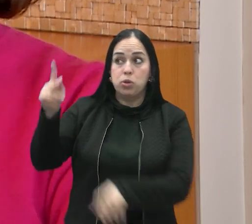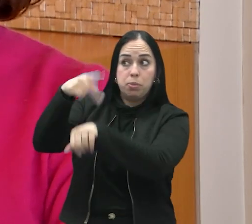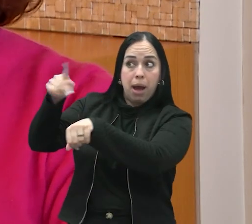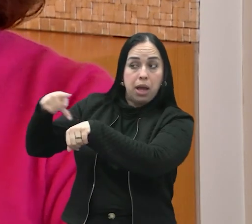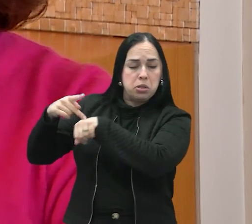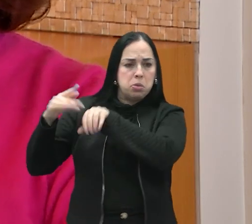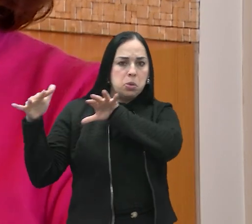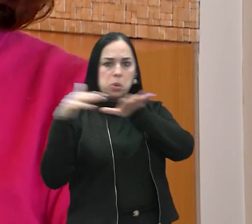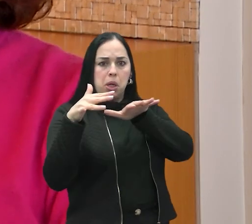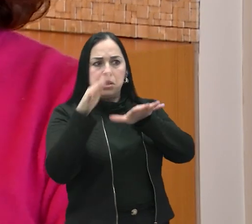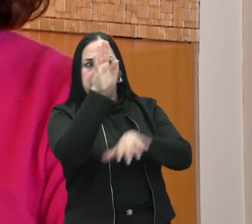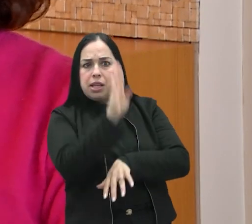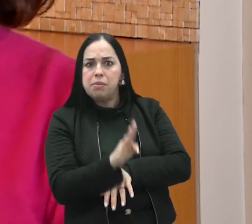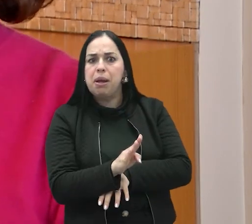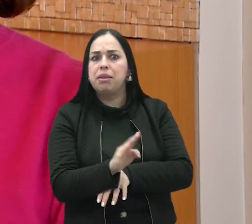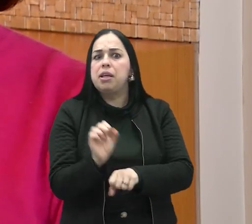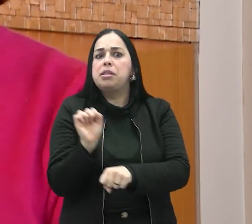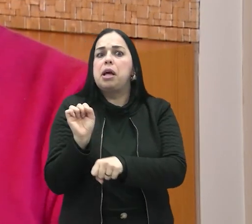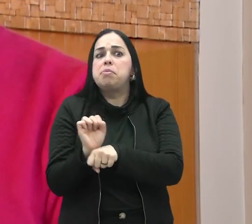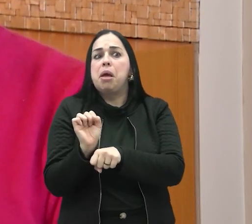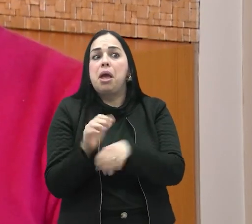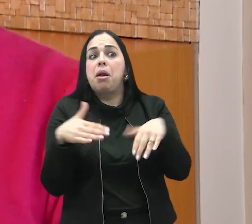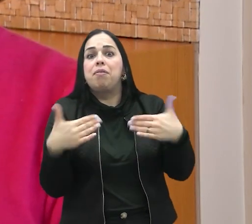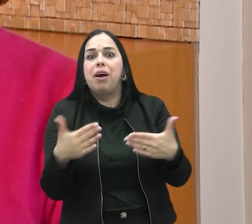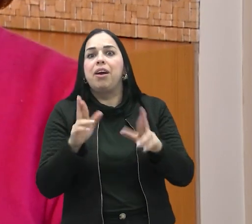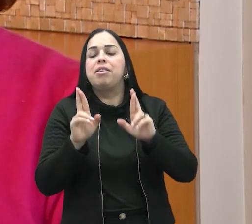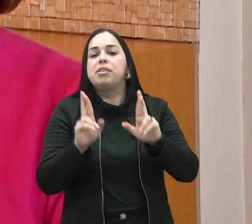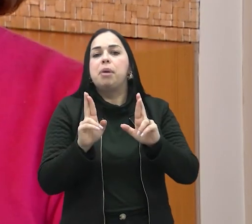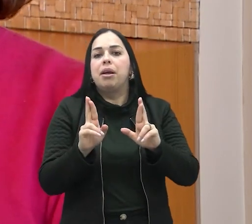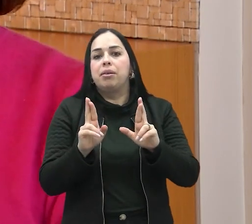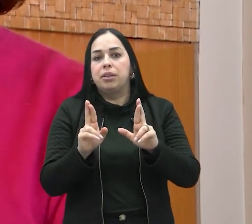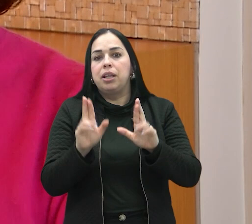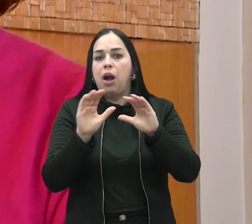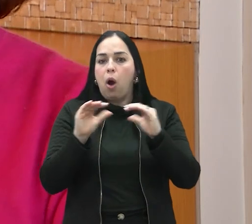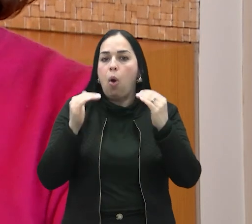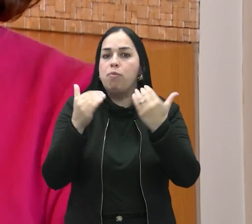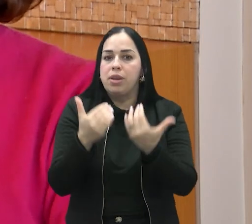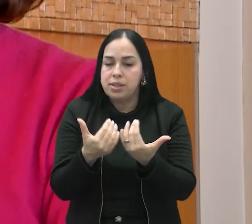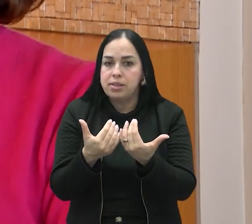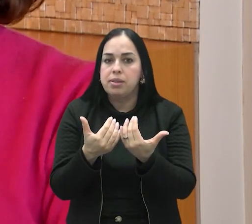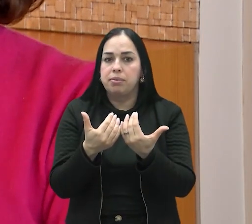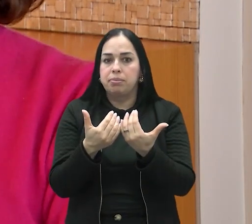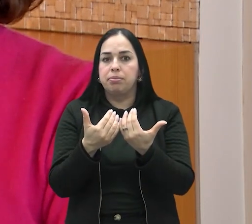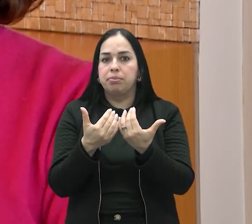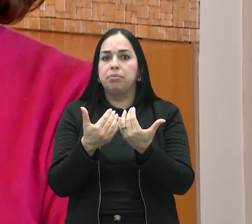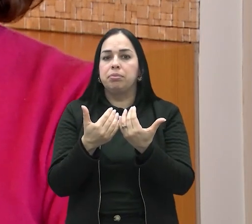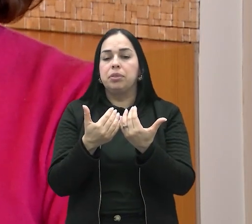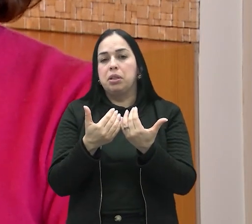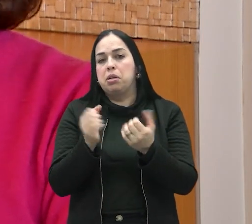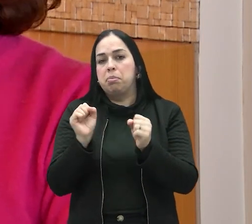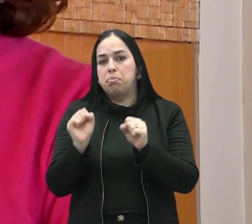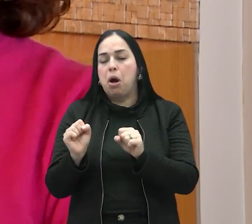dá uma visão muito clara das expectativas que eu acho que existe, de que